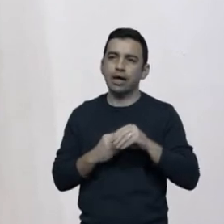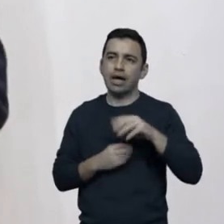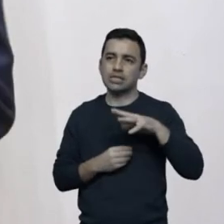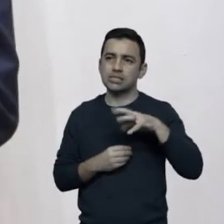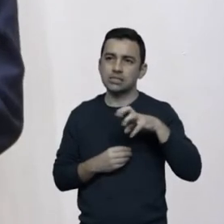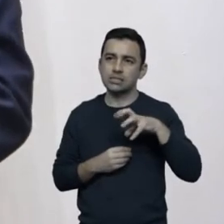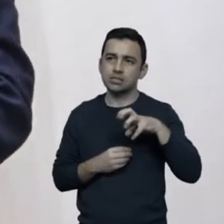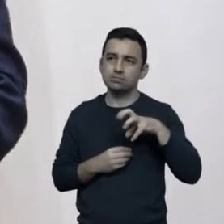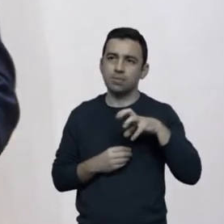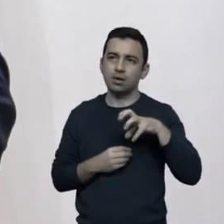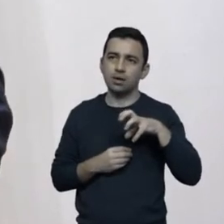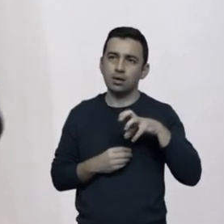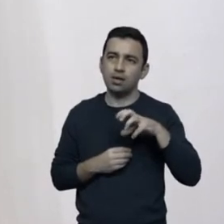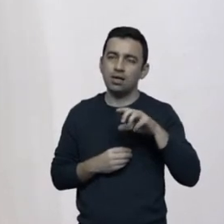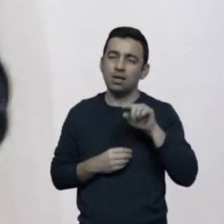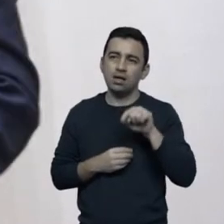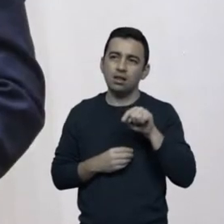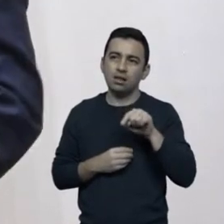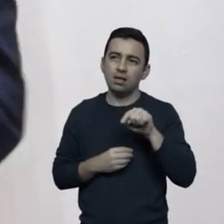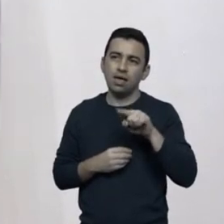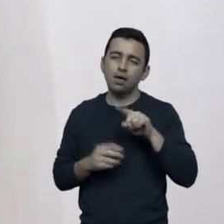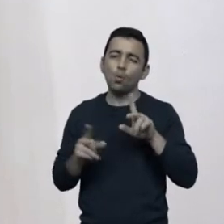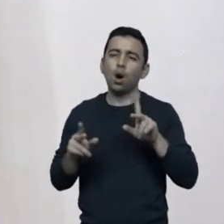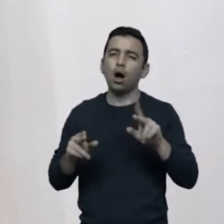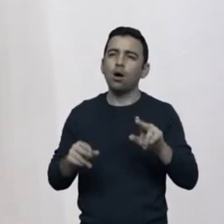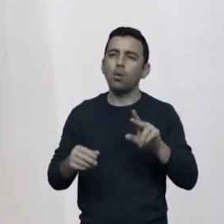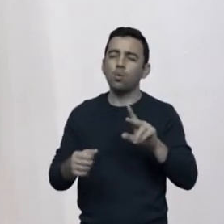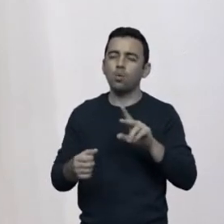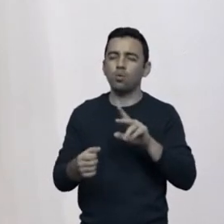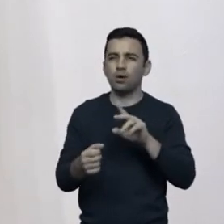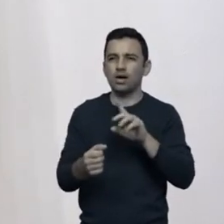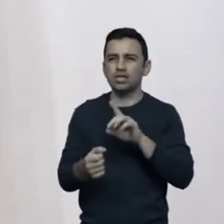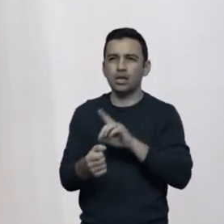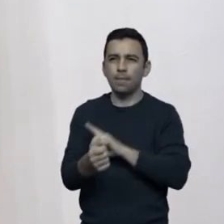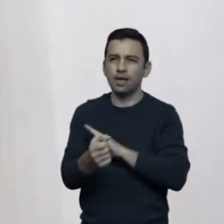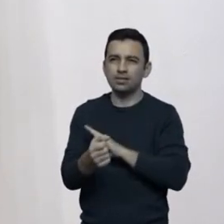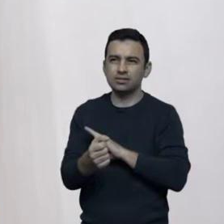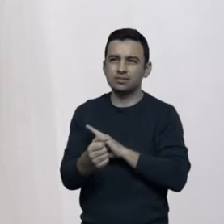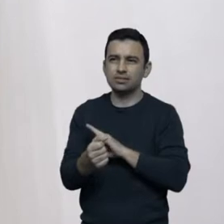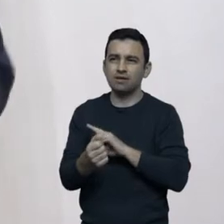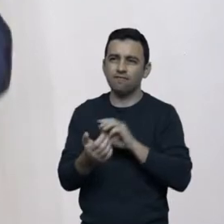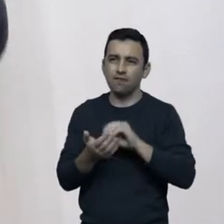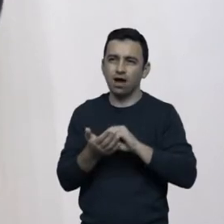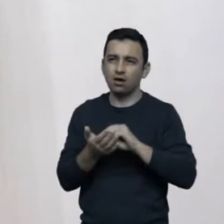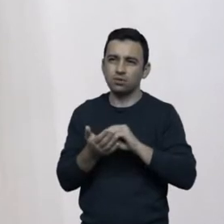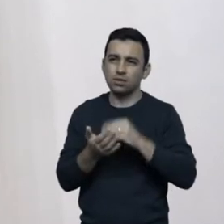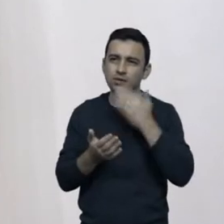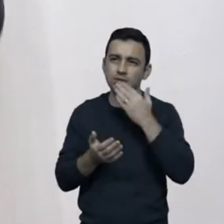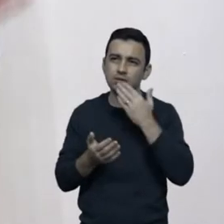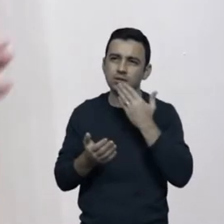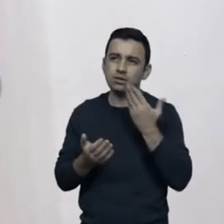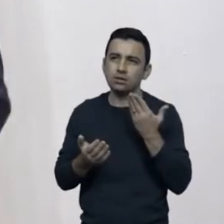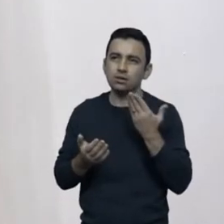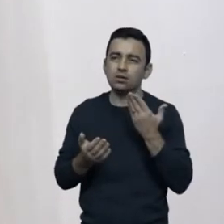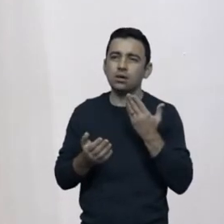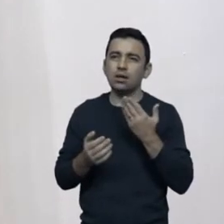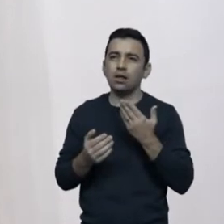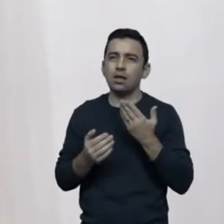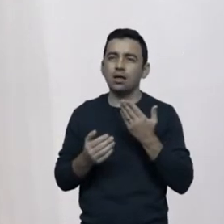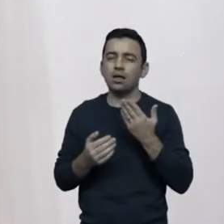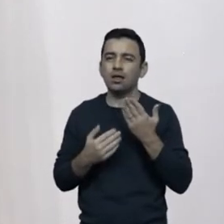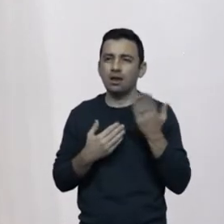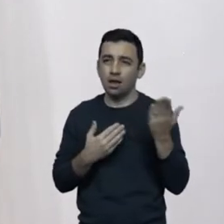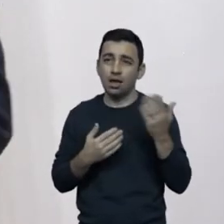Eu faria assim, uma analogia com a diabetes, né? Quando a diabetes tem uma falta de insulina, aqui é falta de uma outra enzima que você